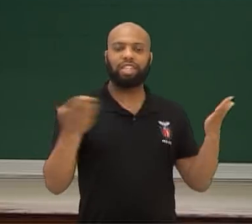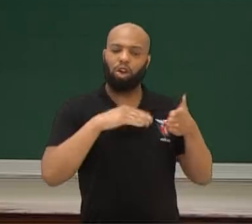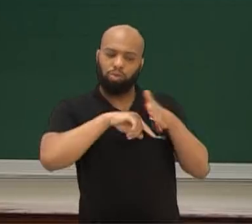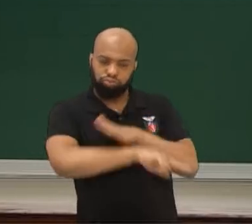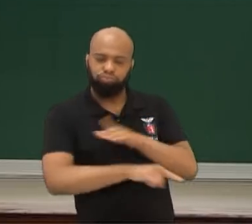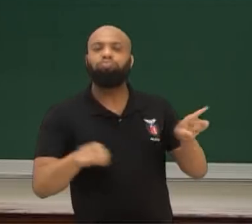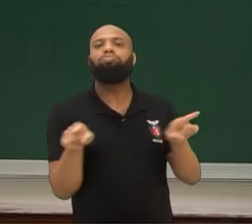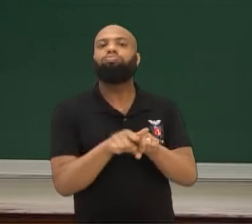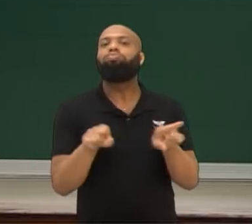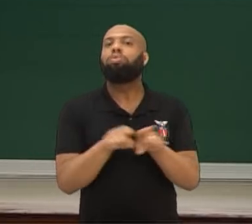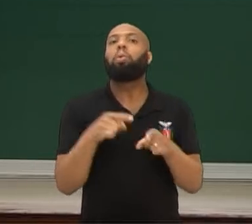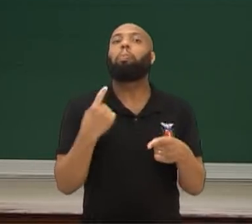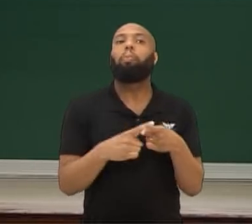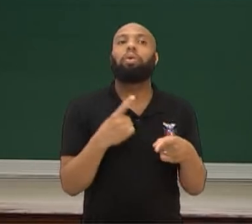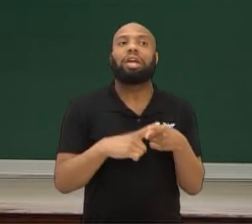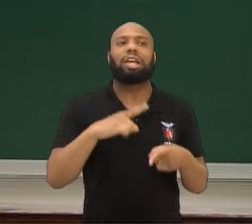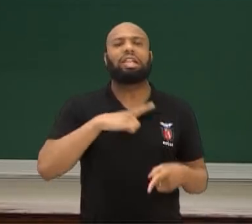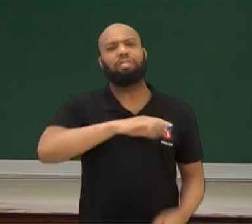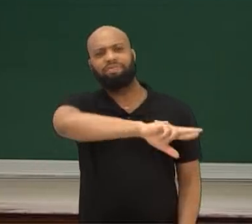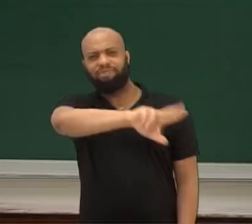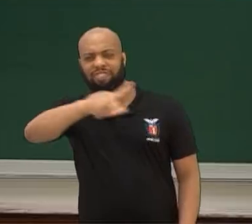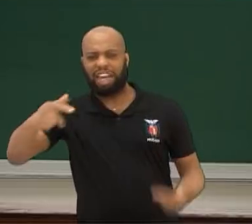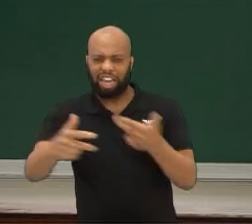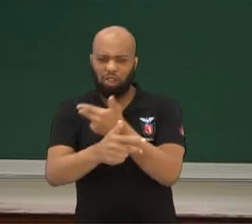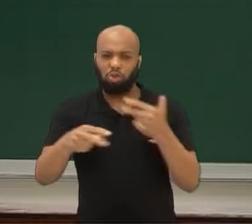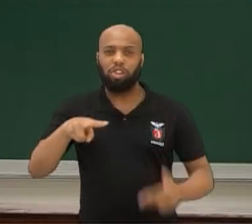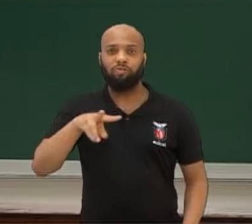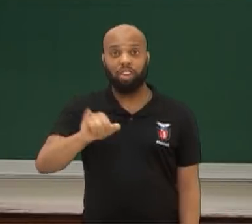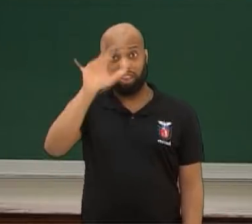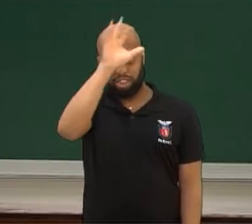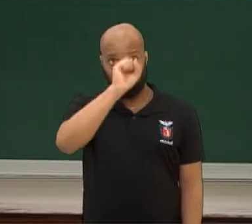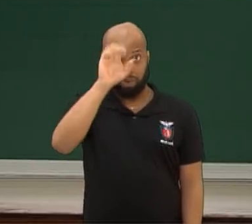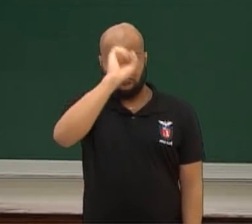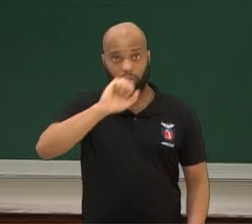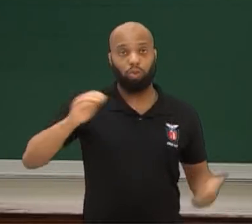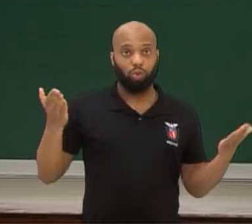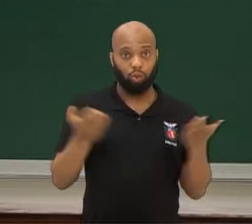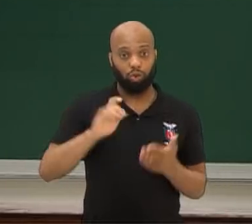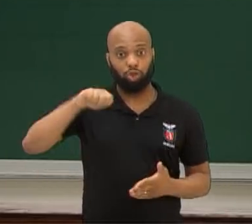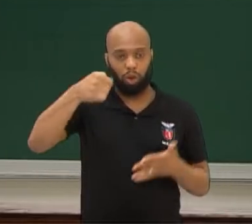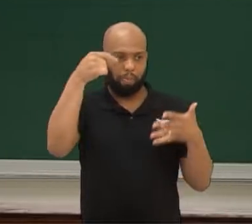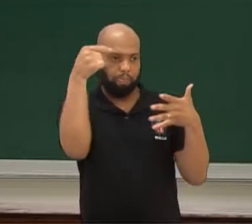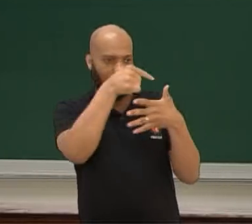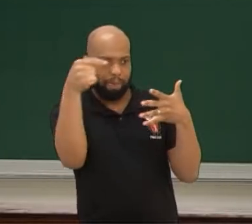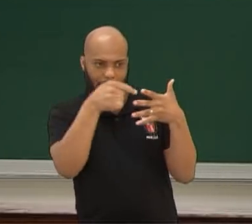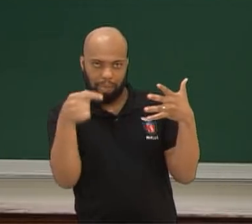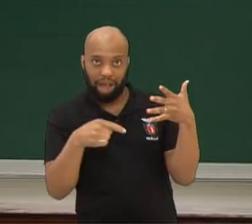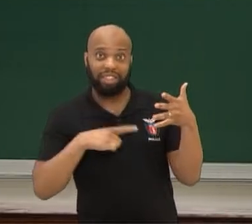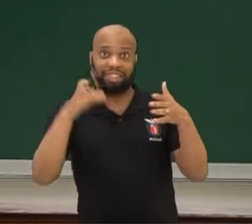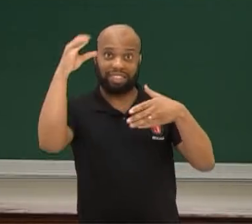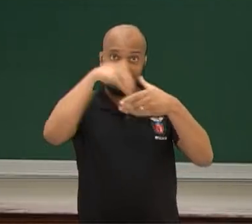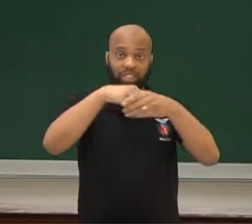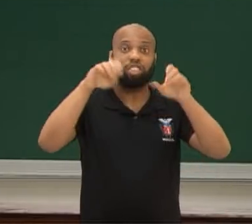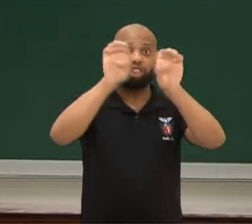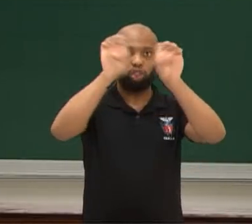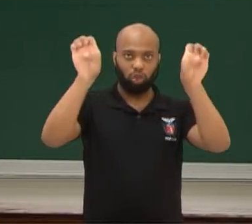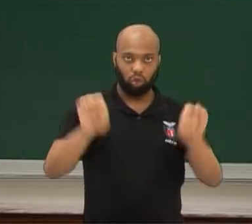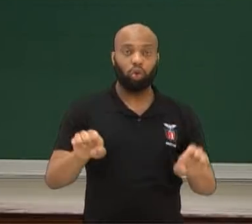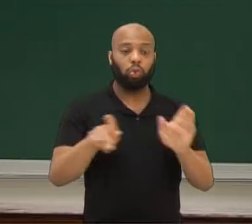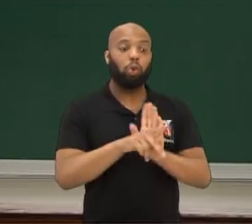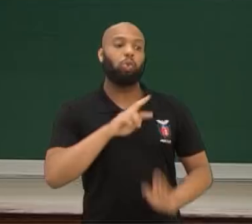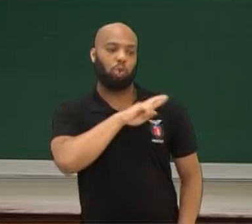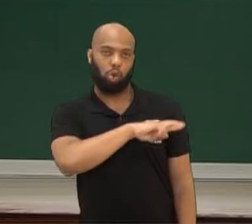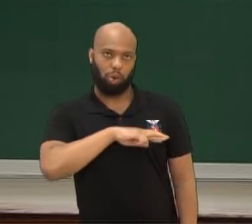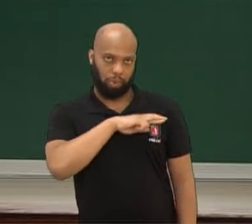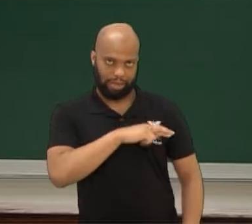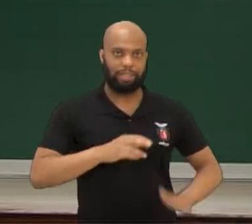aprofundada agora, porque há muito o que aprender aí quando se trata de elementos que compõem a estrutura de um romance. Então, por